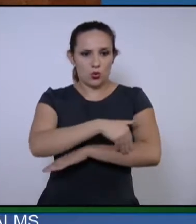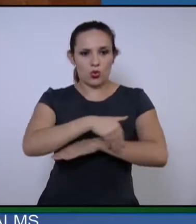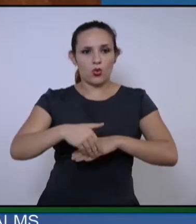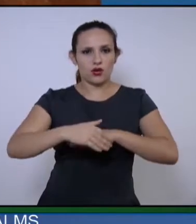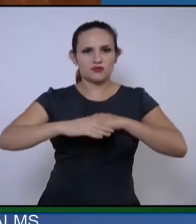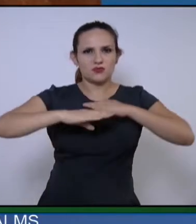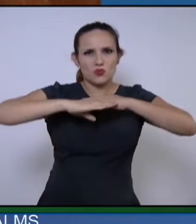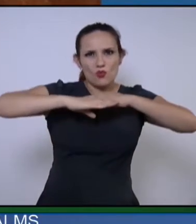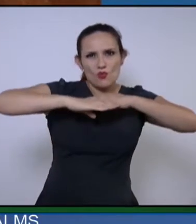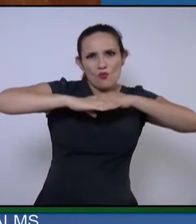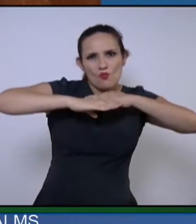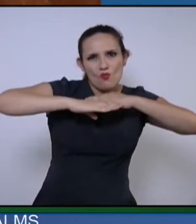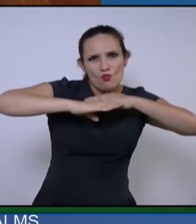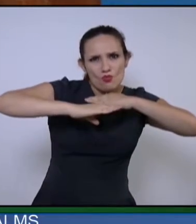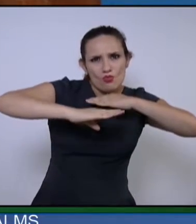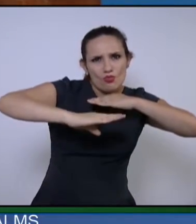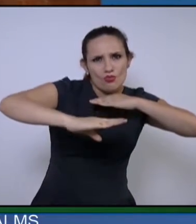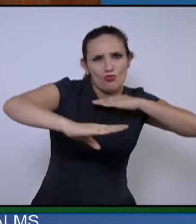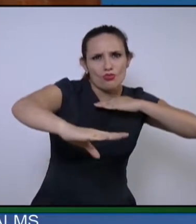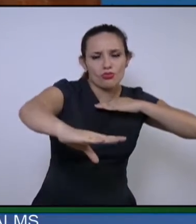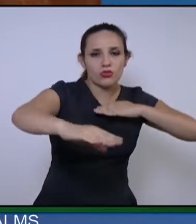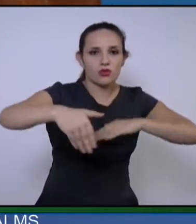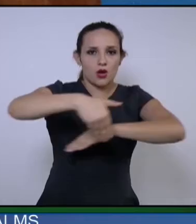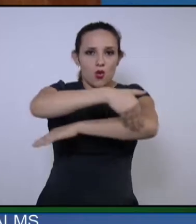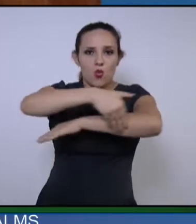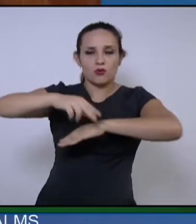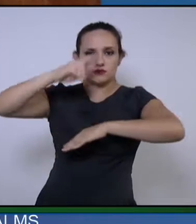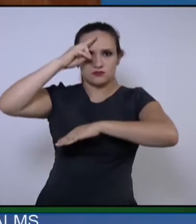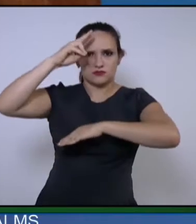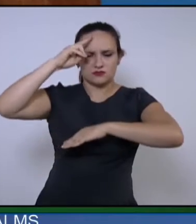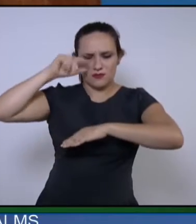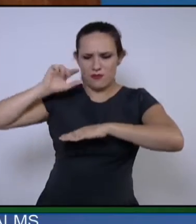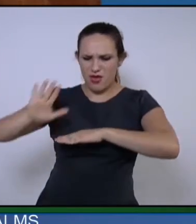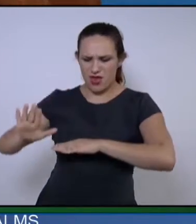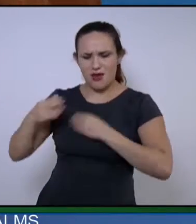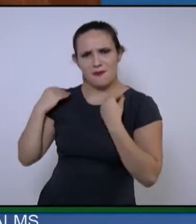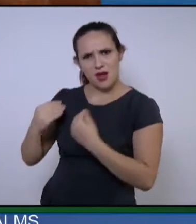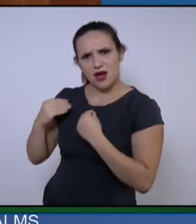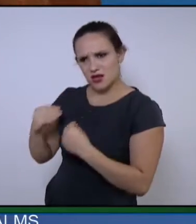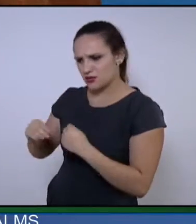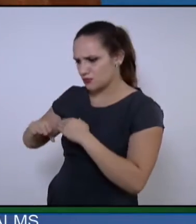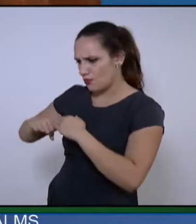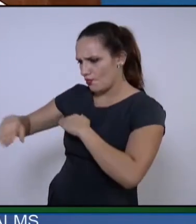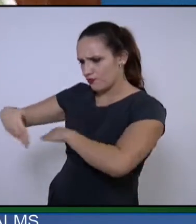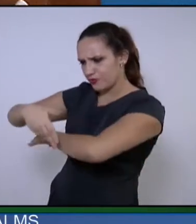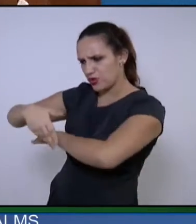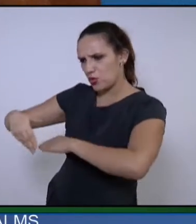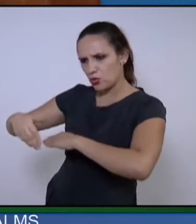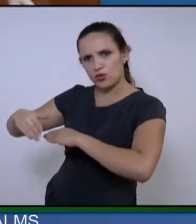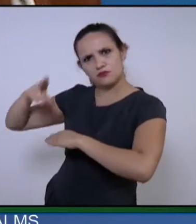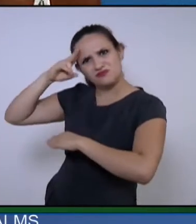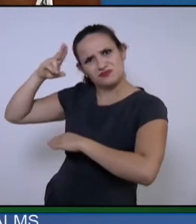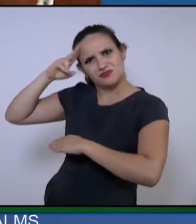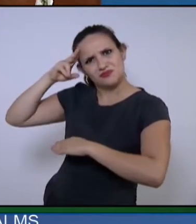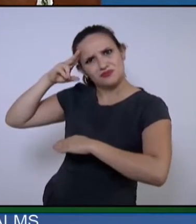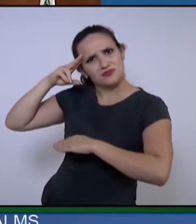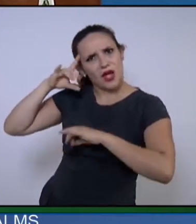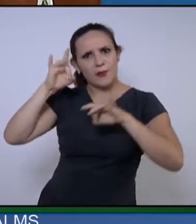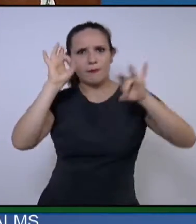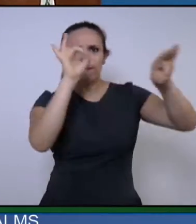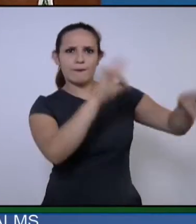Grande, muito distante do tema de segurança pública que deveria estar dominando